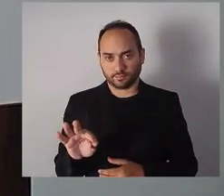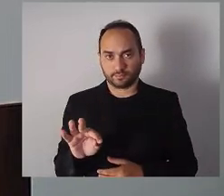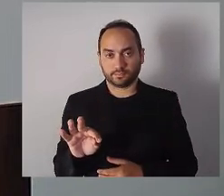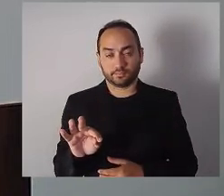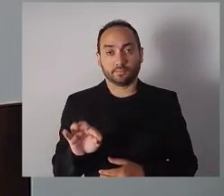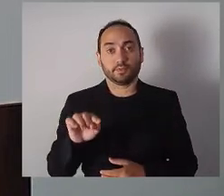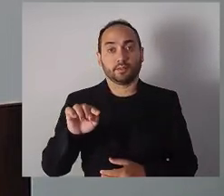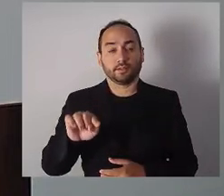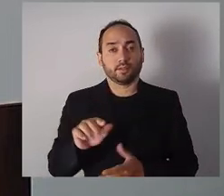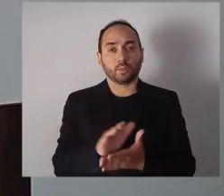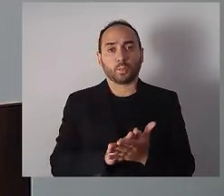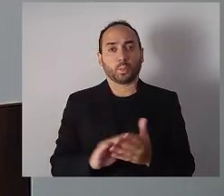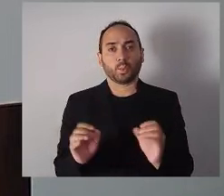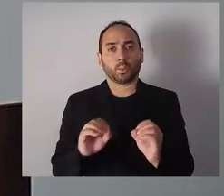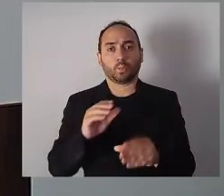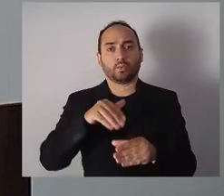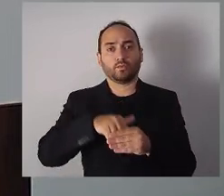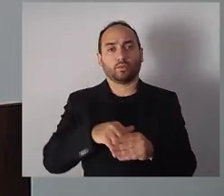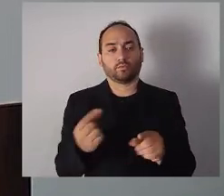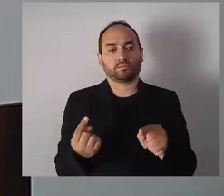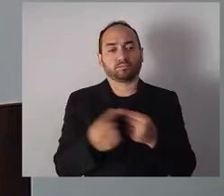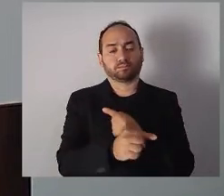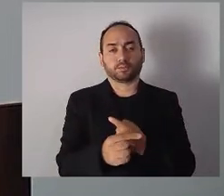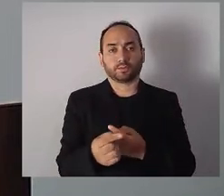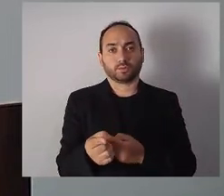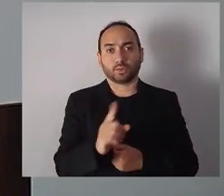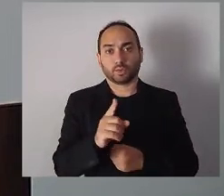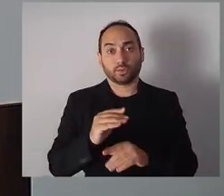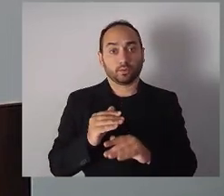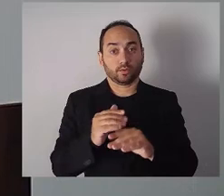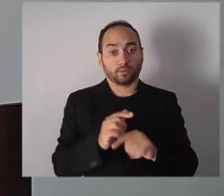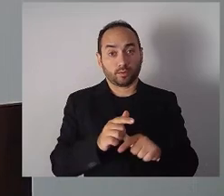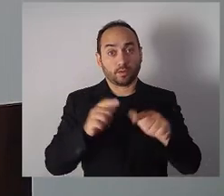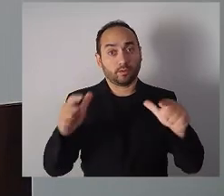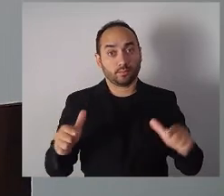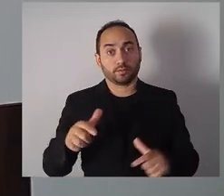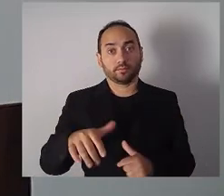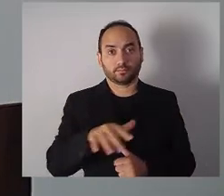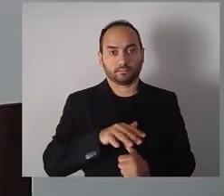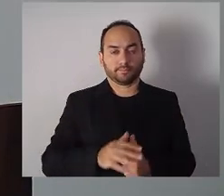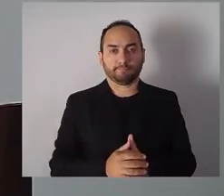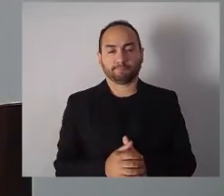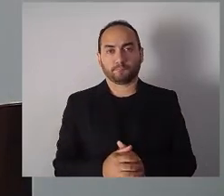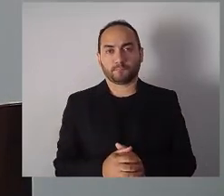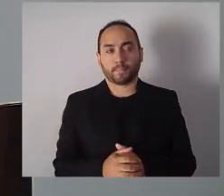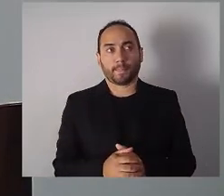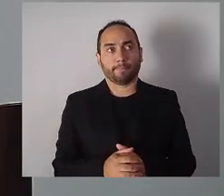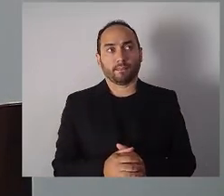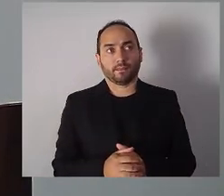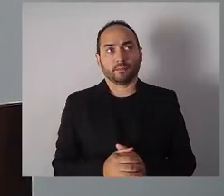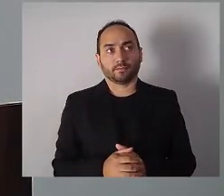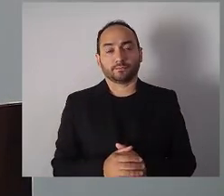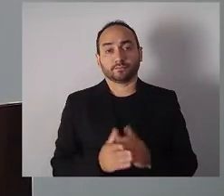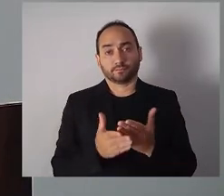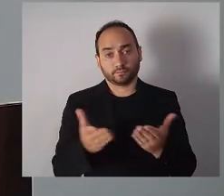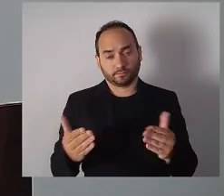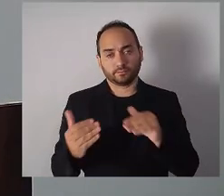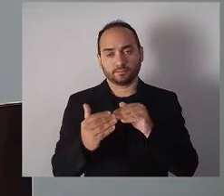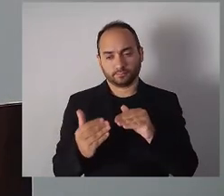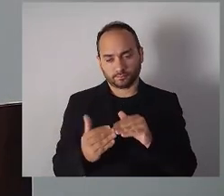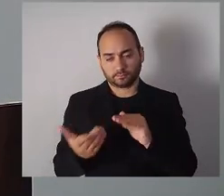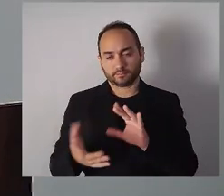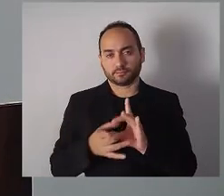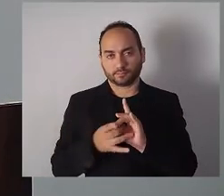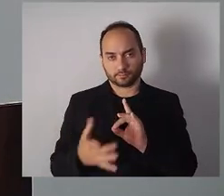sem nenhum voto contrário, foi por maioria, pela concordância com essa